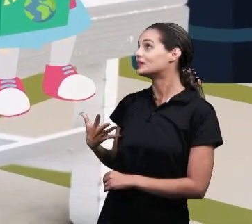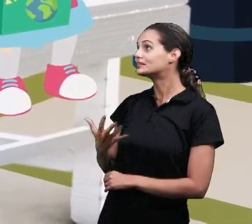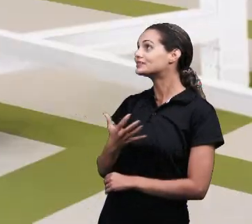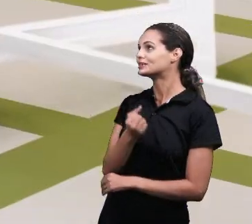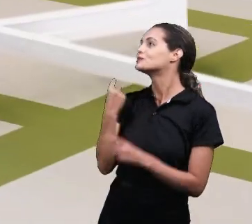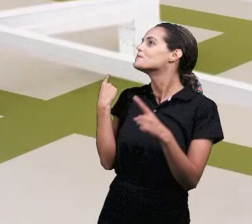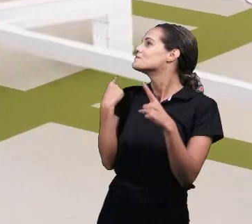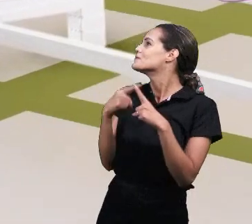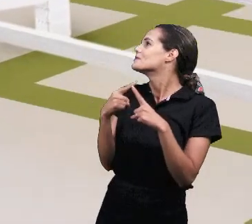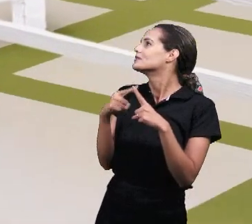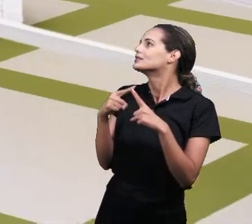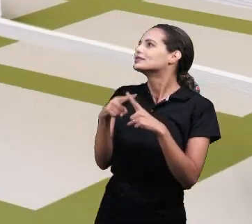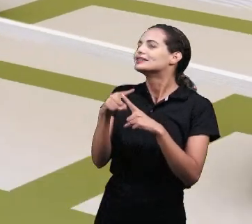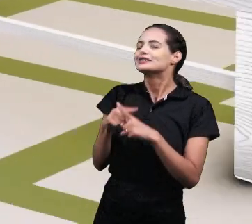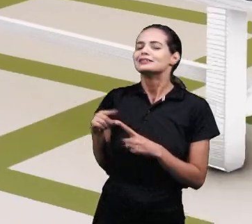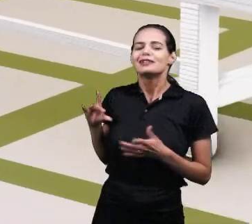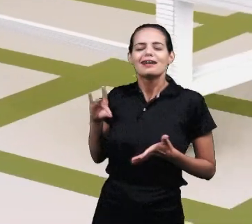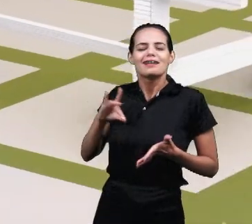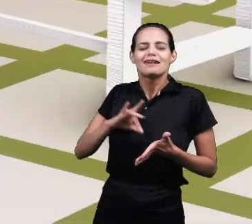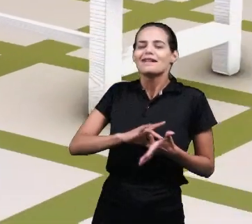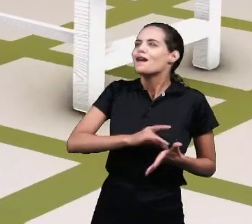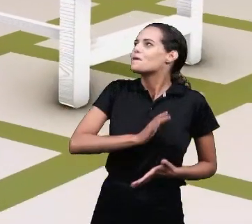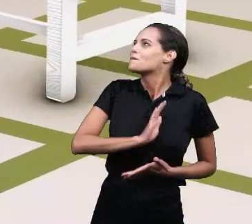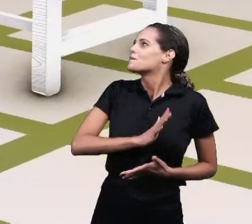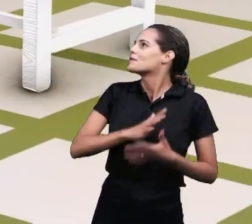é a mais sincera expressão